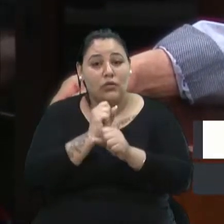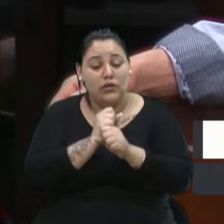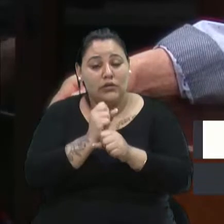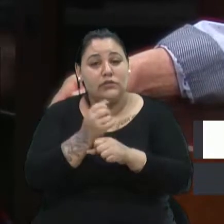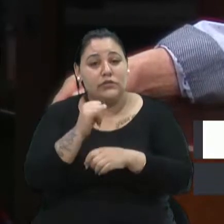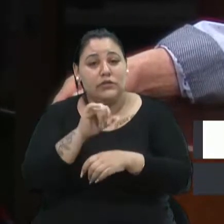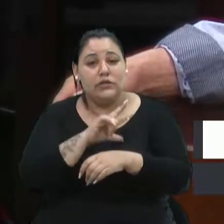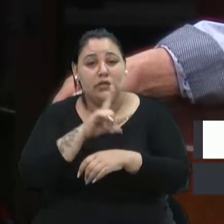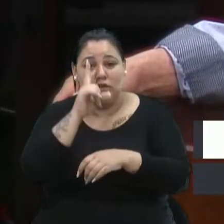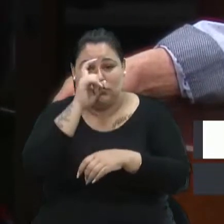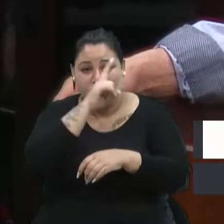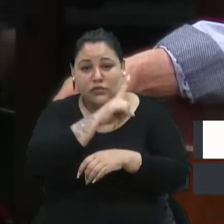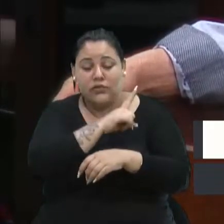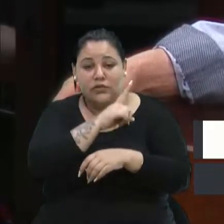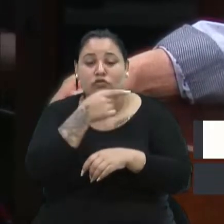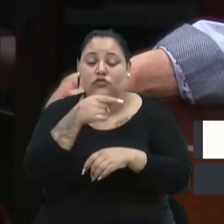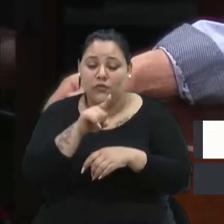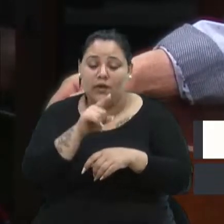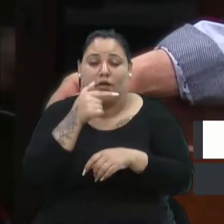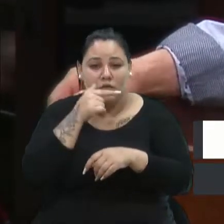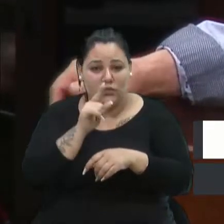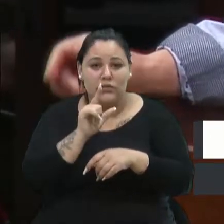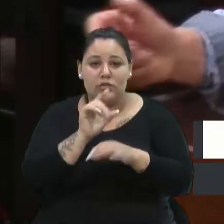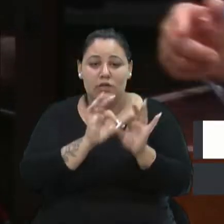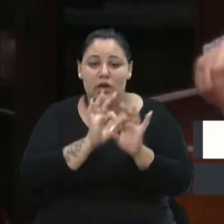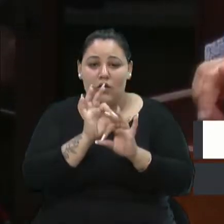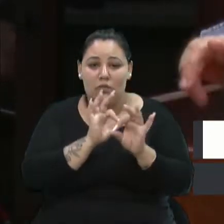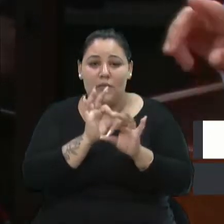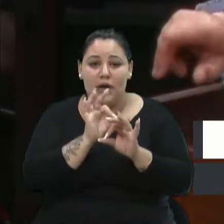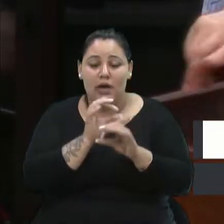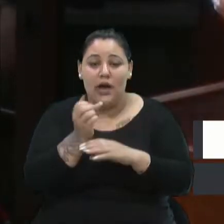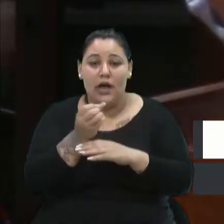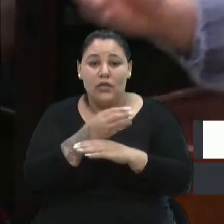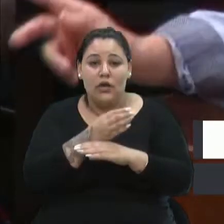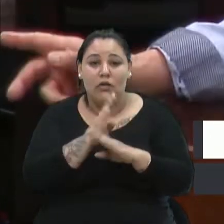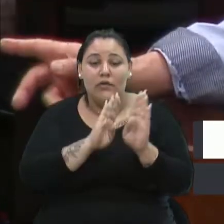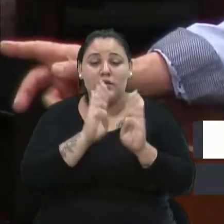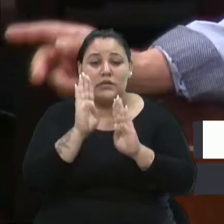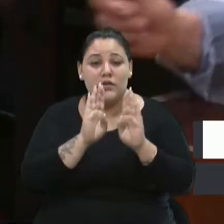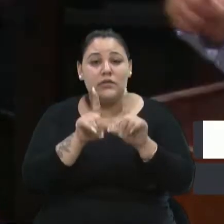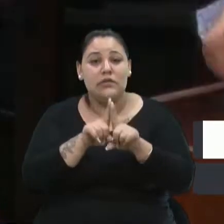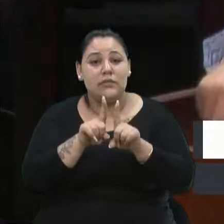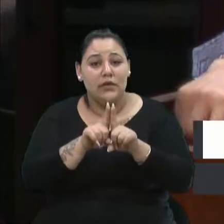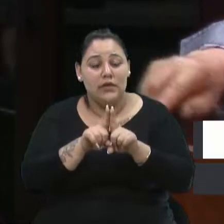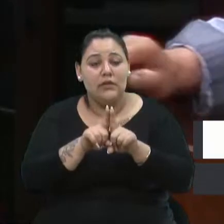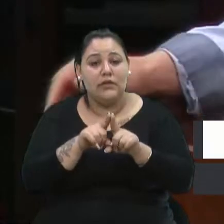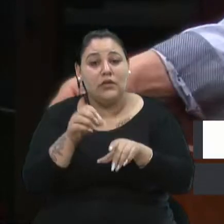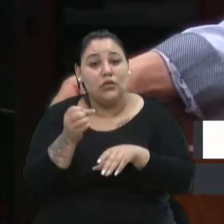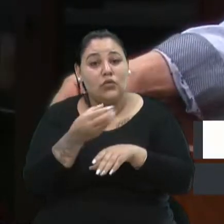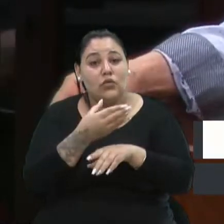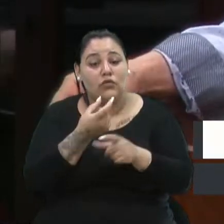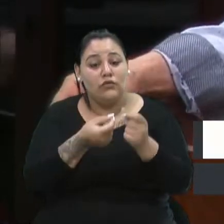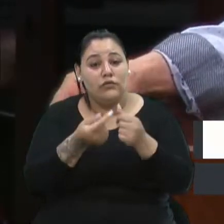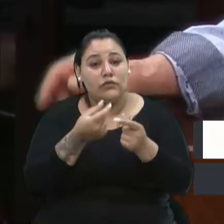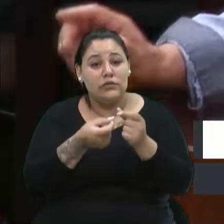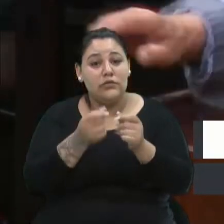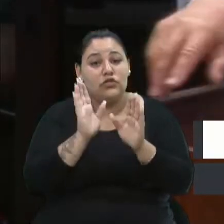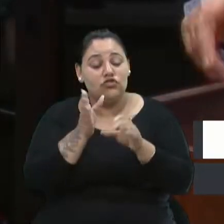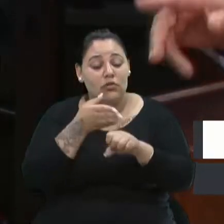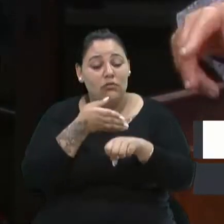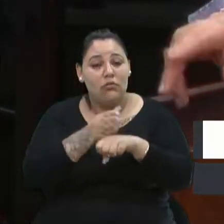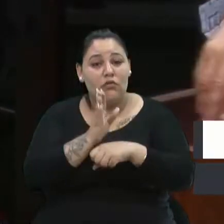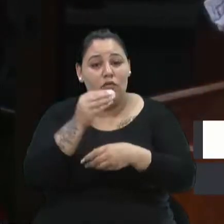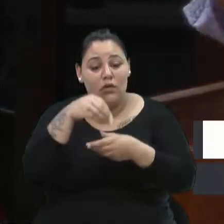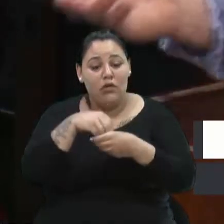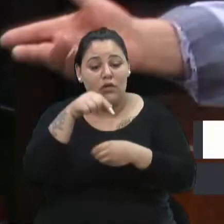dificuldades, vai se concretizar essa nova licitação, mas isso já do novo financiamento que a gente aprovou aqui dentro, que é em